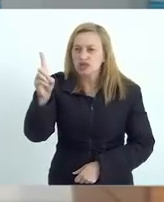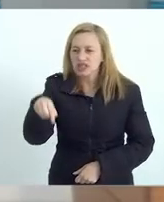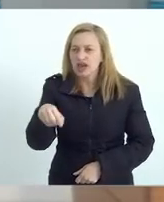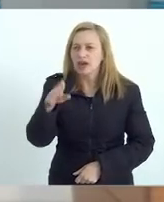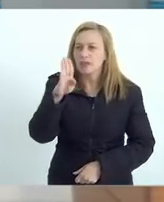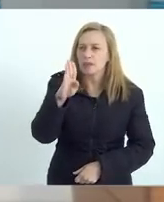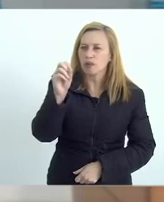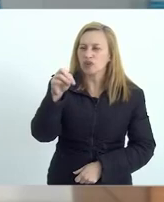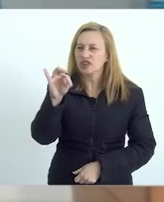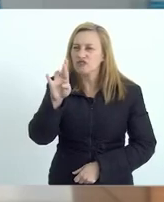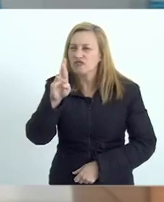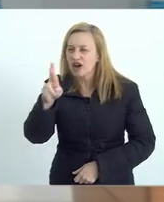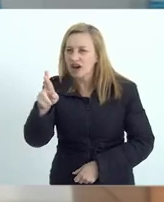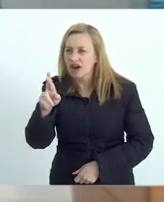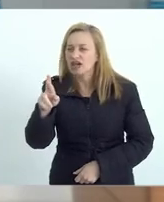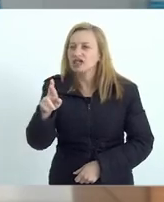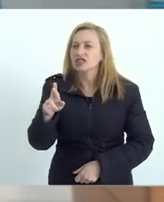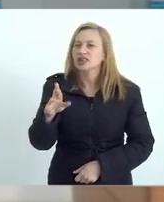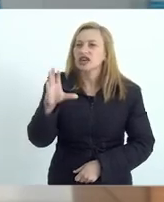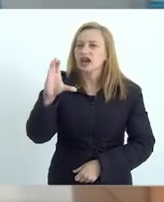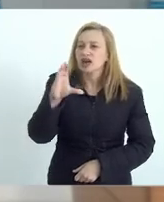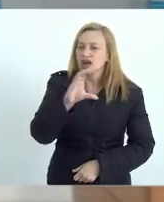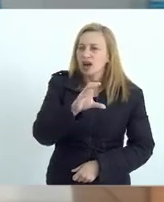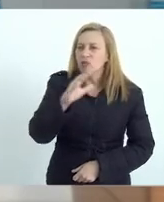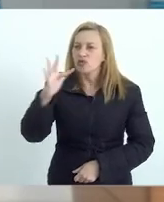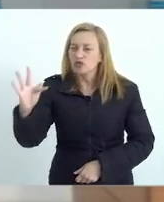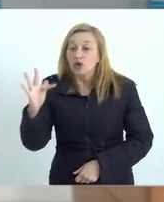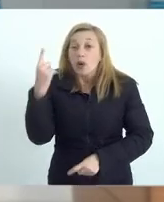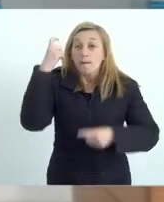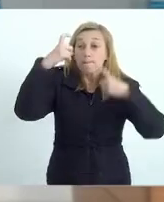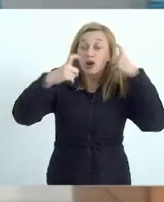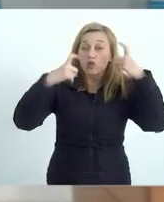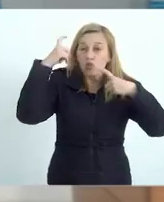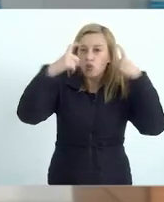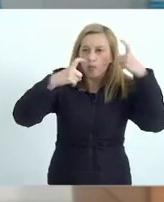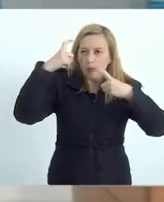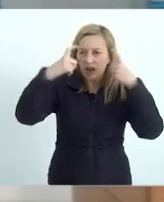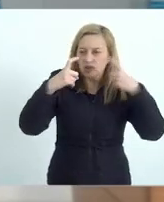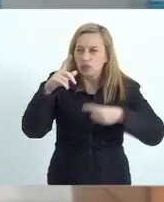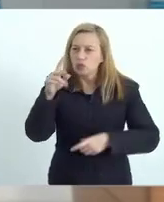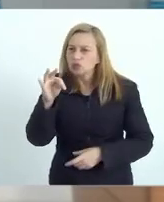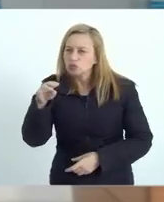Frio preocupado com os postos inativos